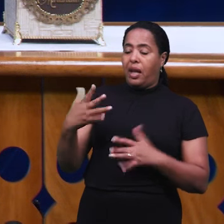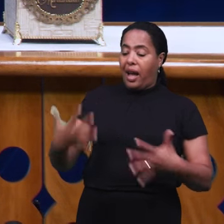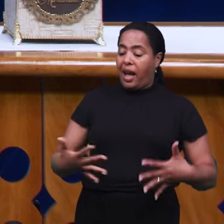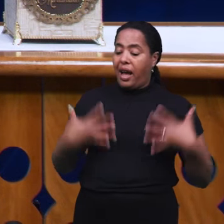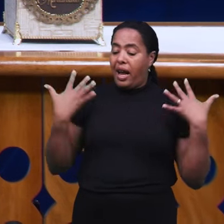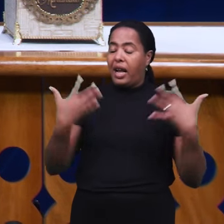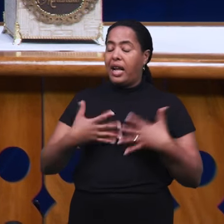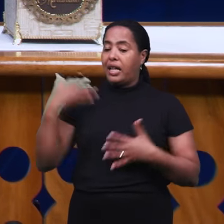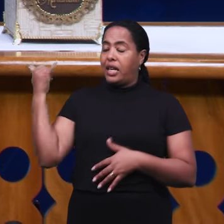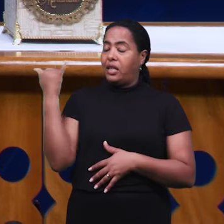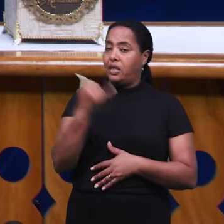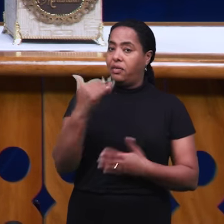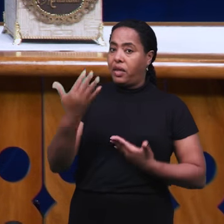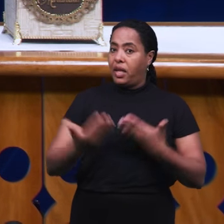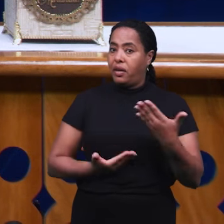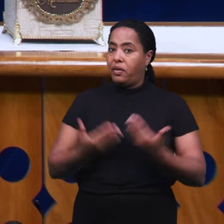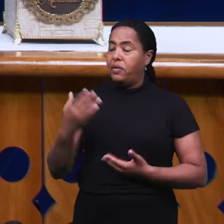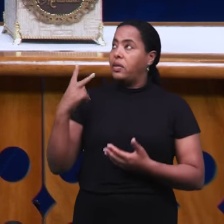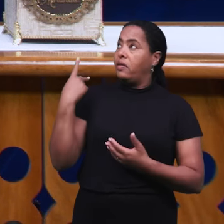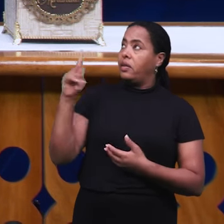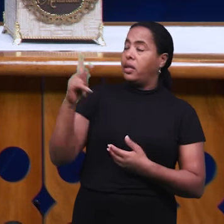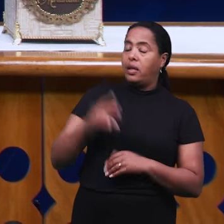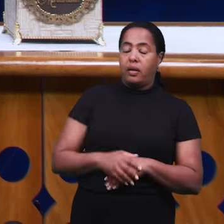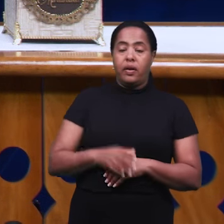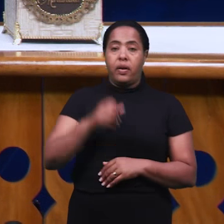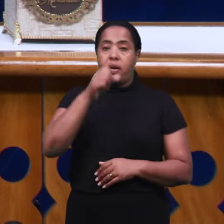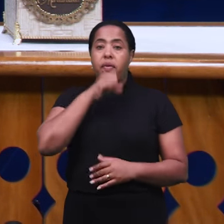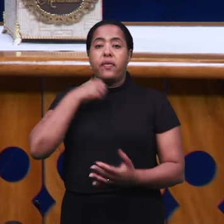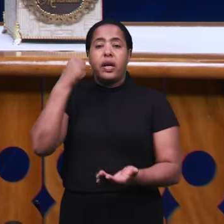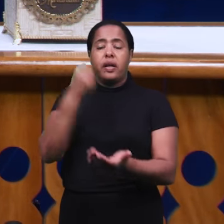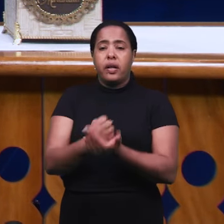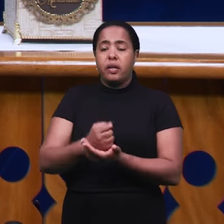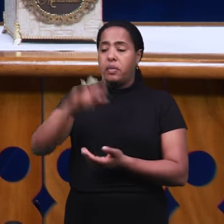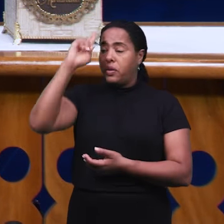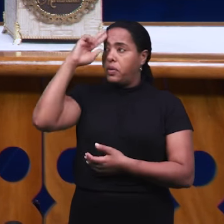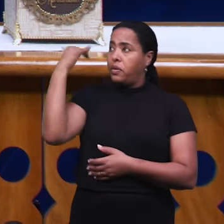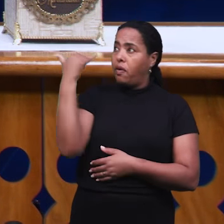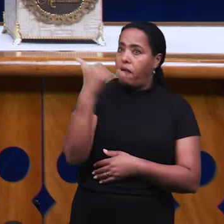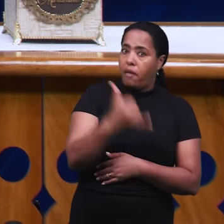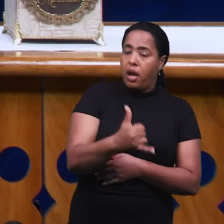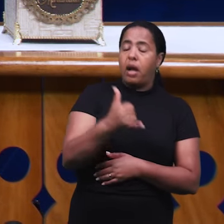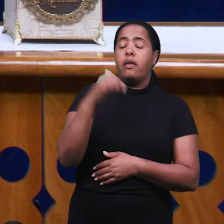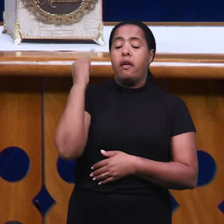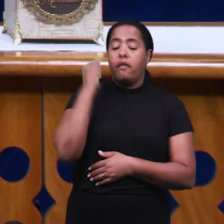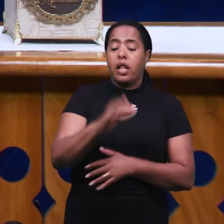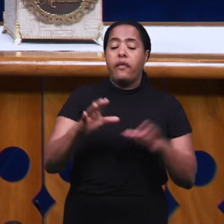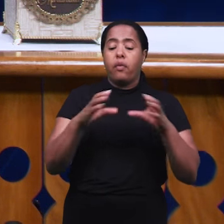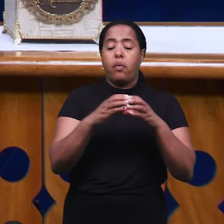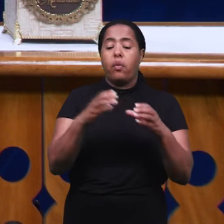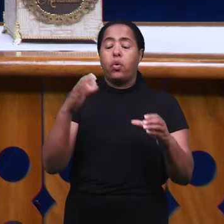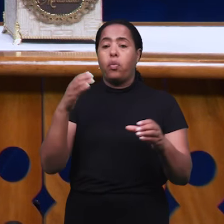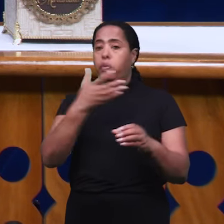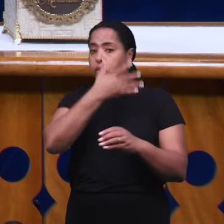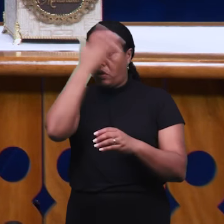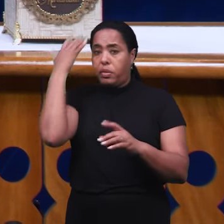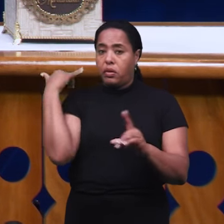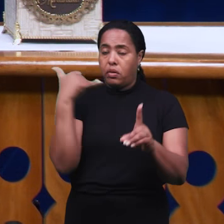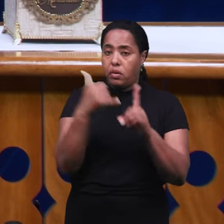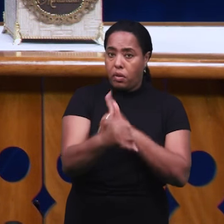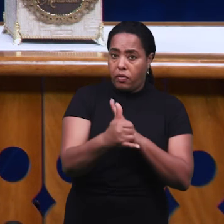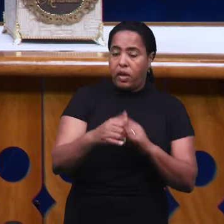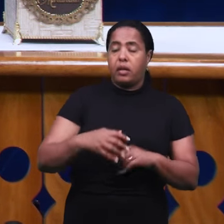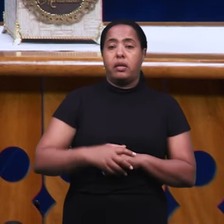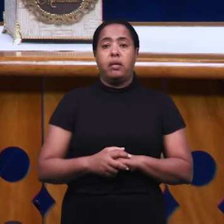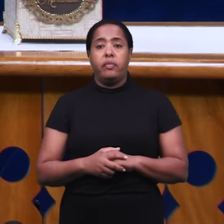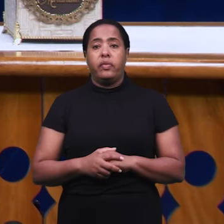alegria em falar com os seus servos. No Velho Testamento, o Senhor falava pelos profetas e falava por Urim e